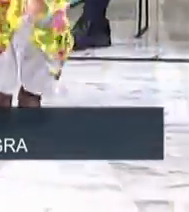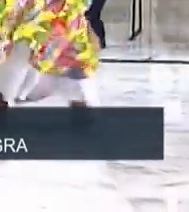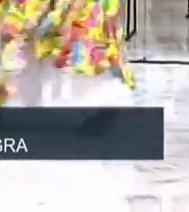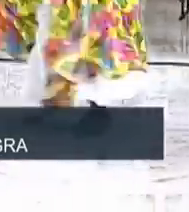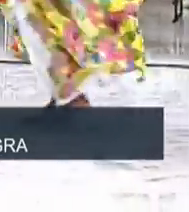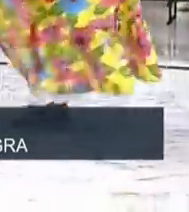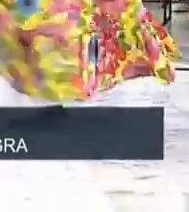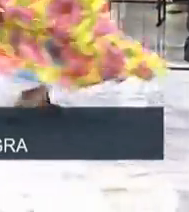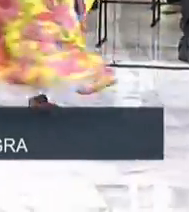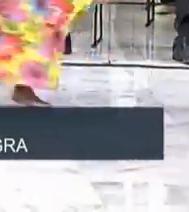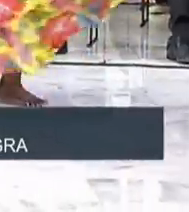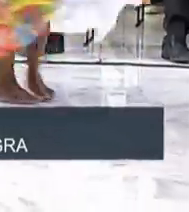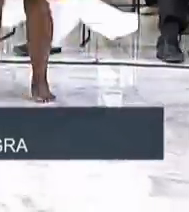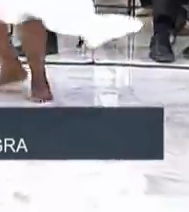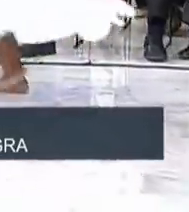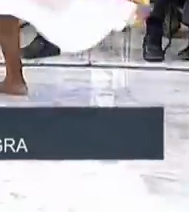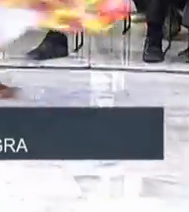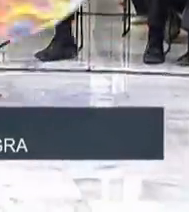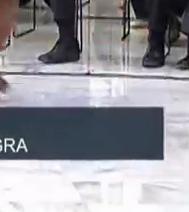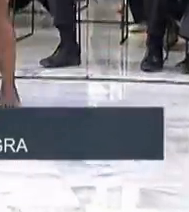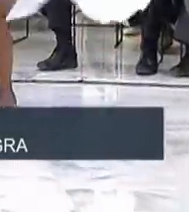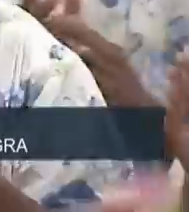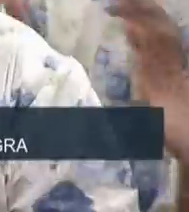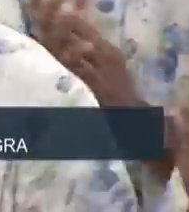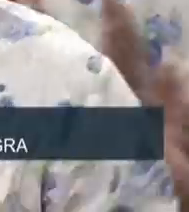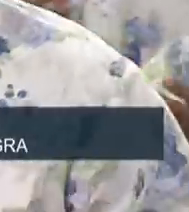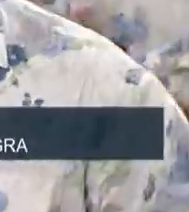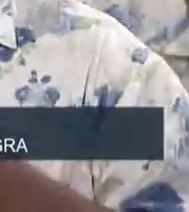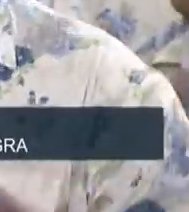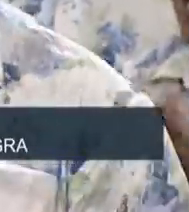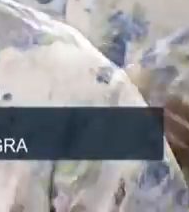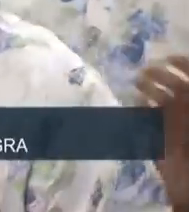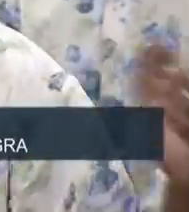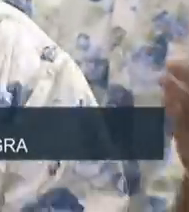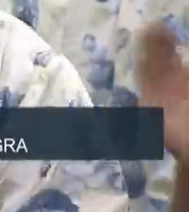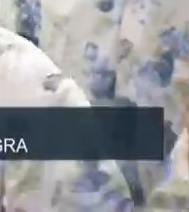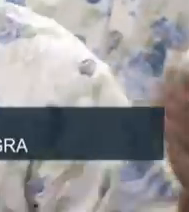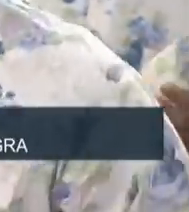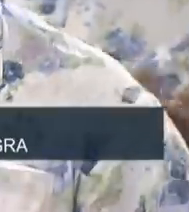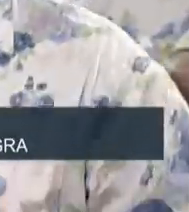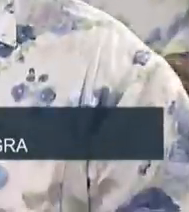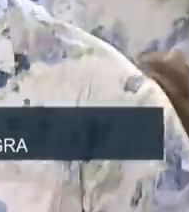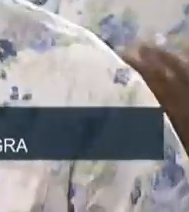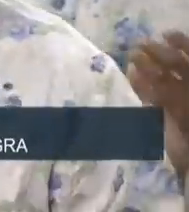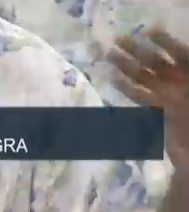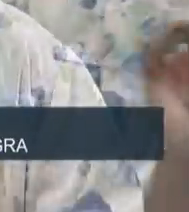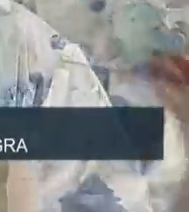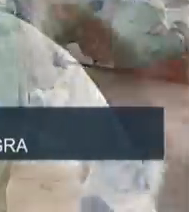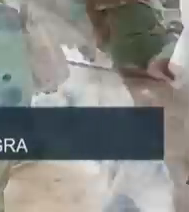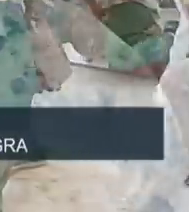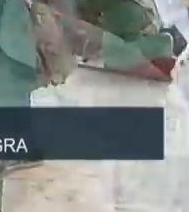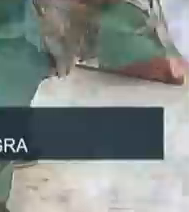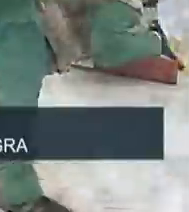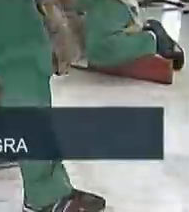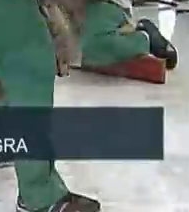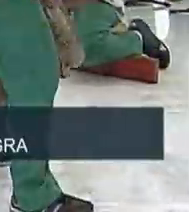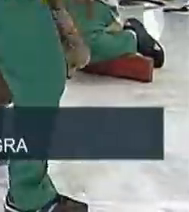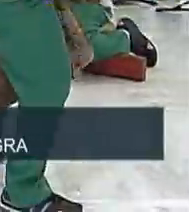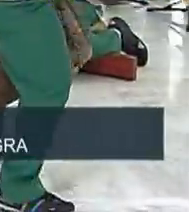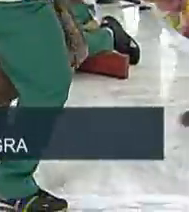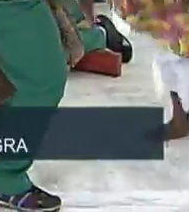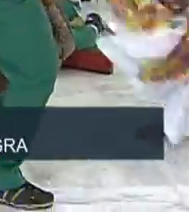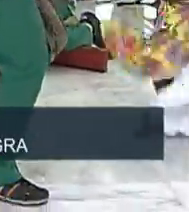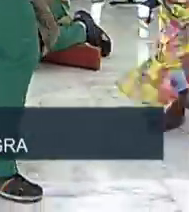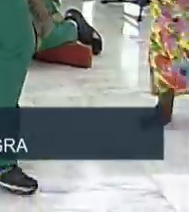vou eu já vou embora eu já vou eu já vou eu já vou eu já